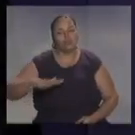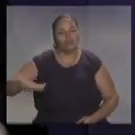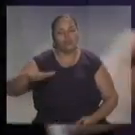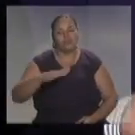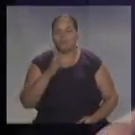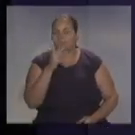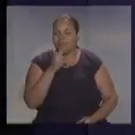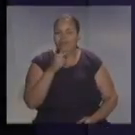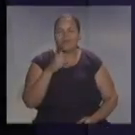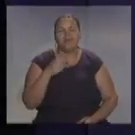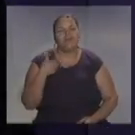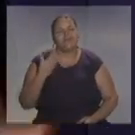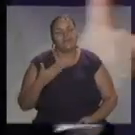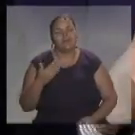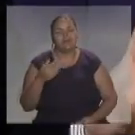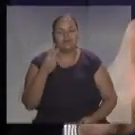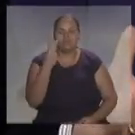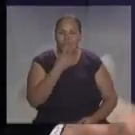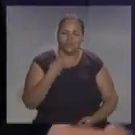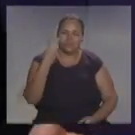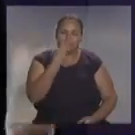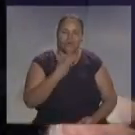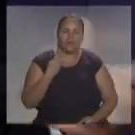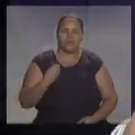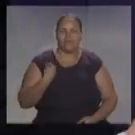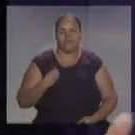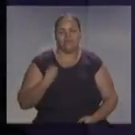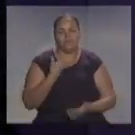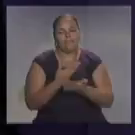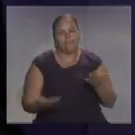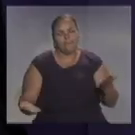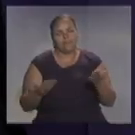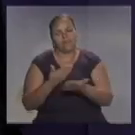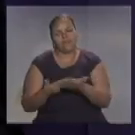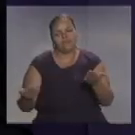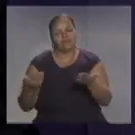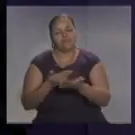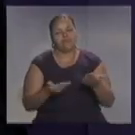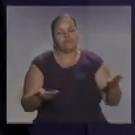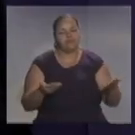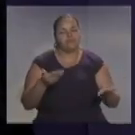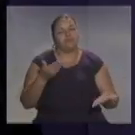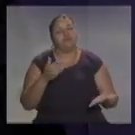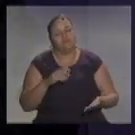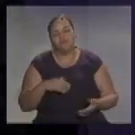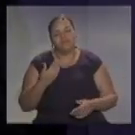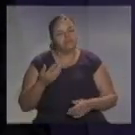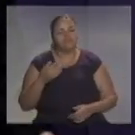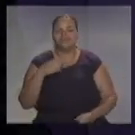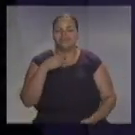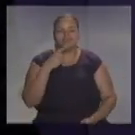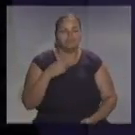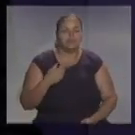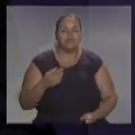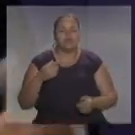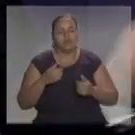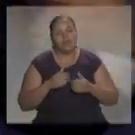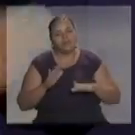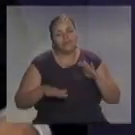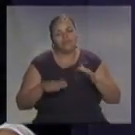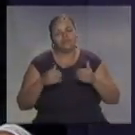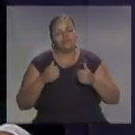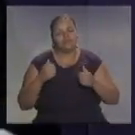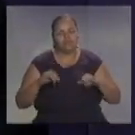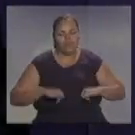que demorava 2 horas. Né? Isso é vida. Quer dizer, vida que se perdia dentro desse transporte, muitas vezes sem a menor condição, o transporte